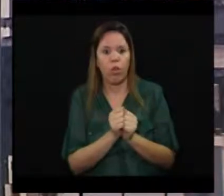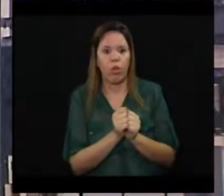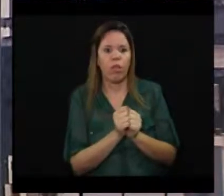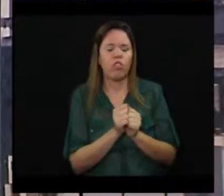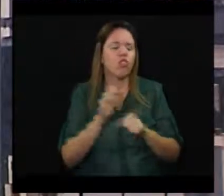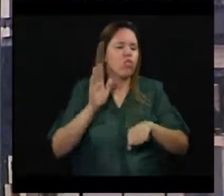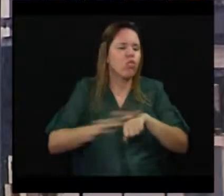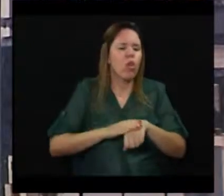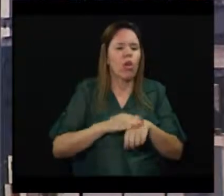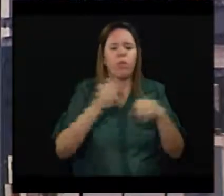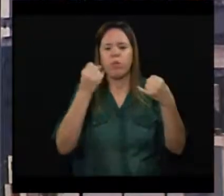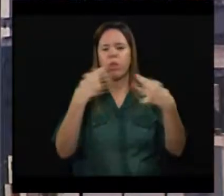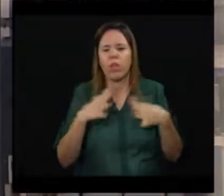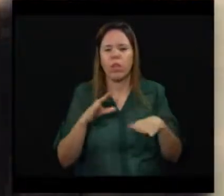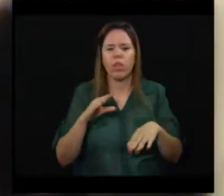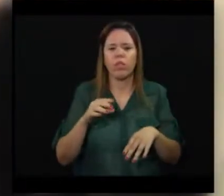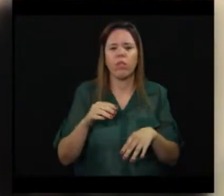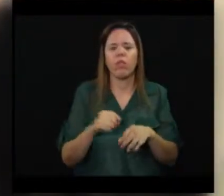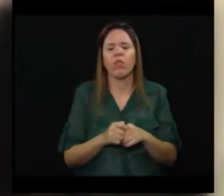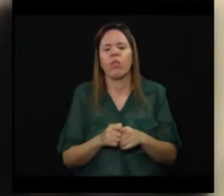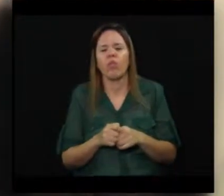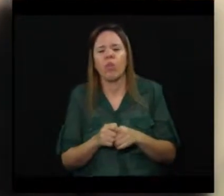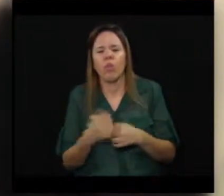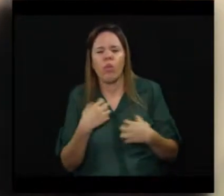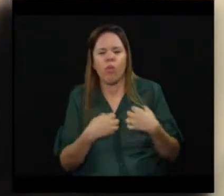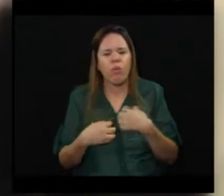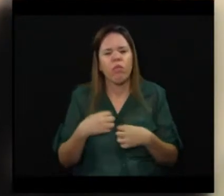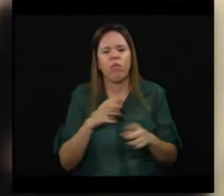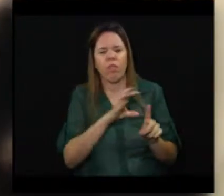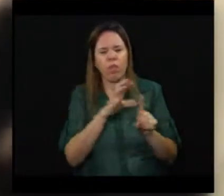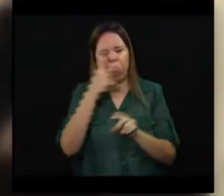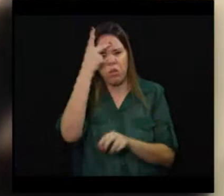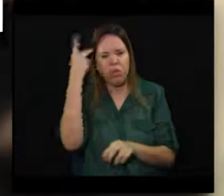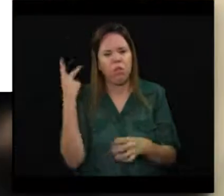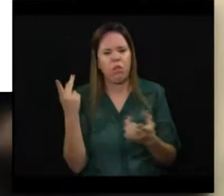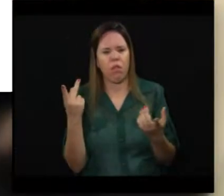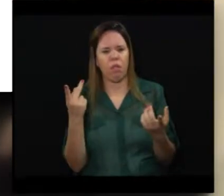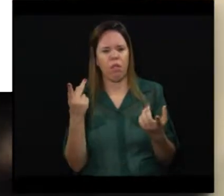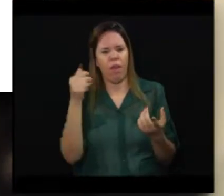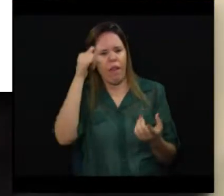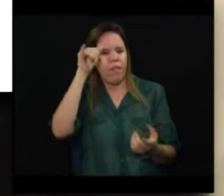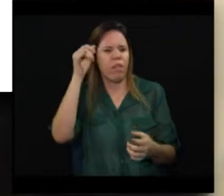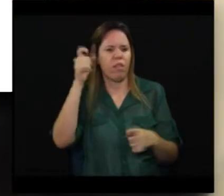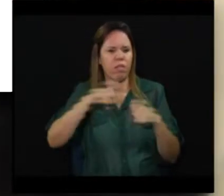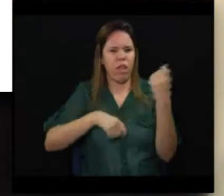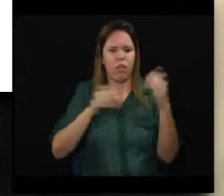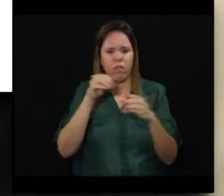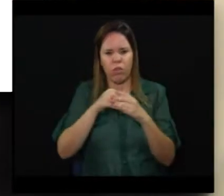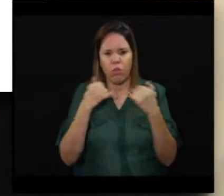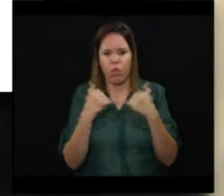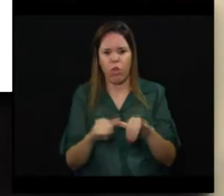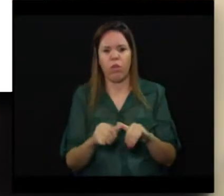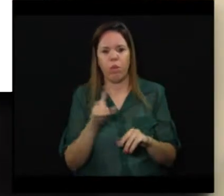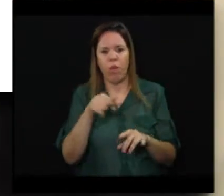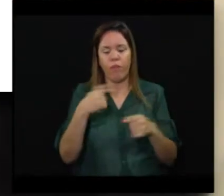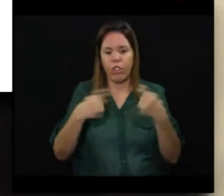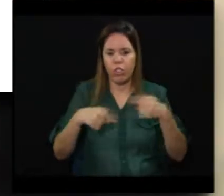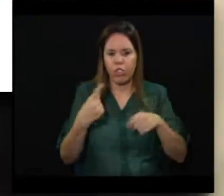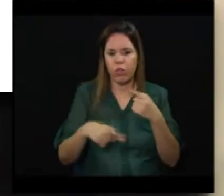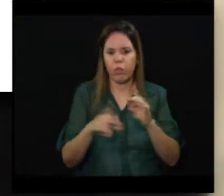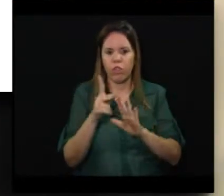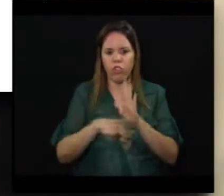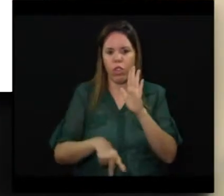importunação sexual nos ônibus. Foi aprovado em primeira discussão o substitutivo total ao projeto de lei complementar